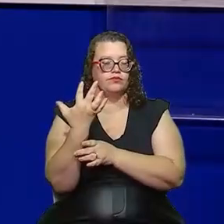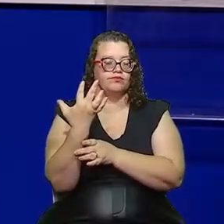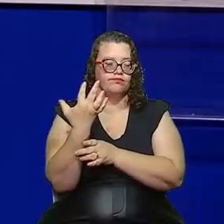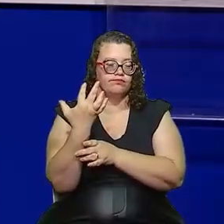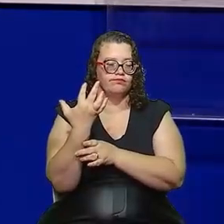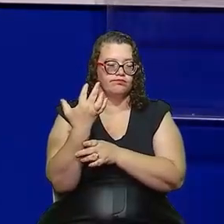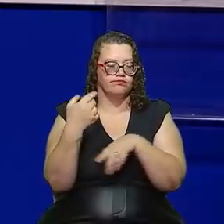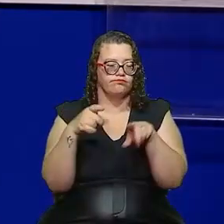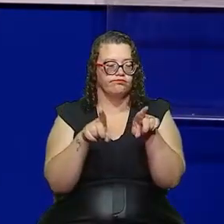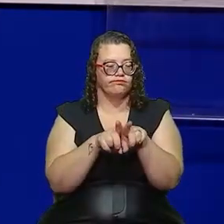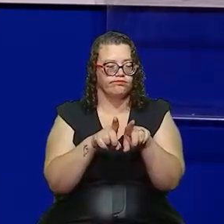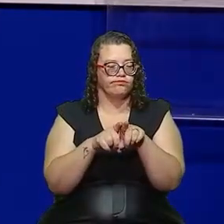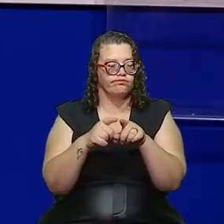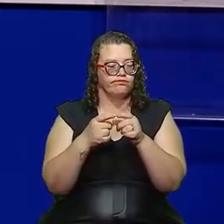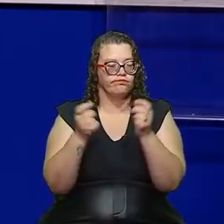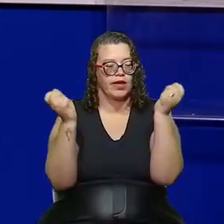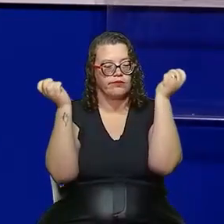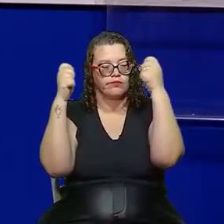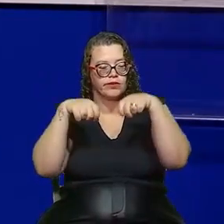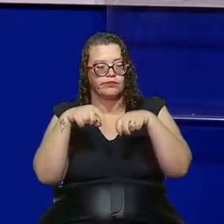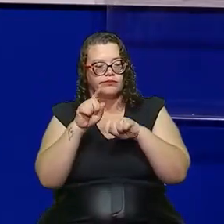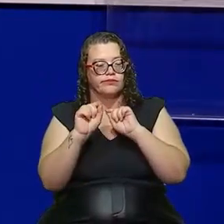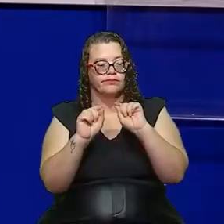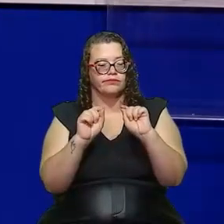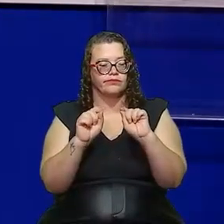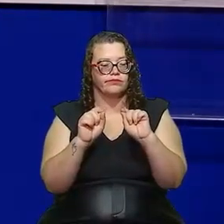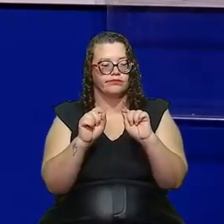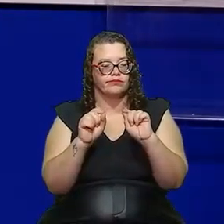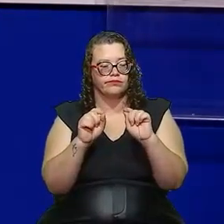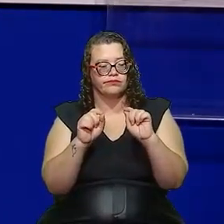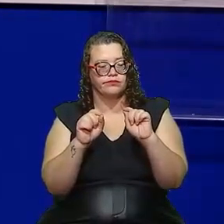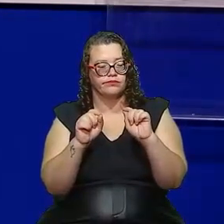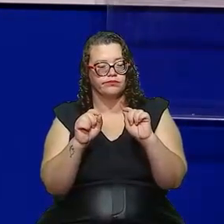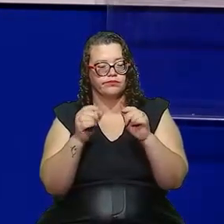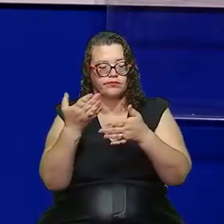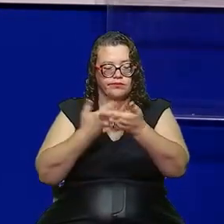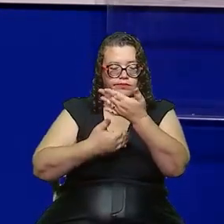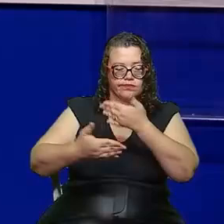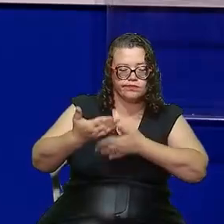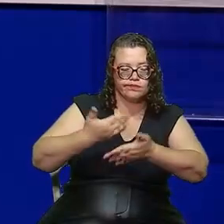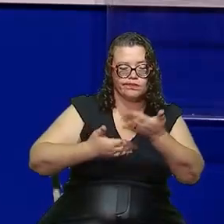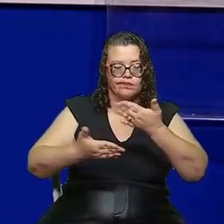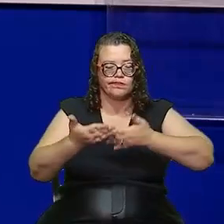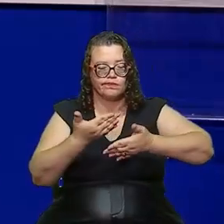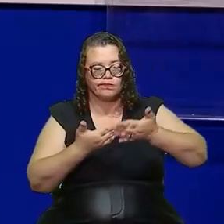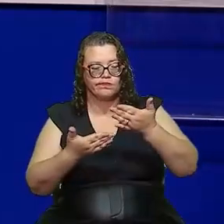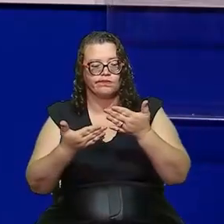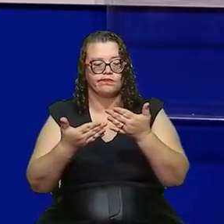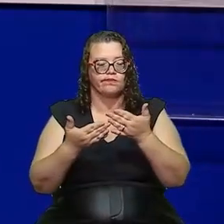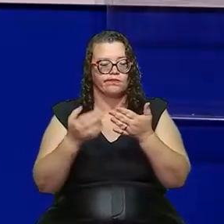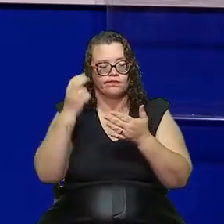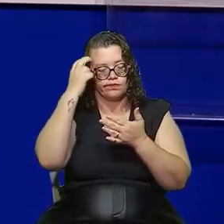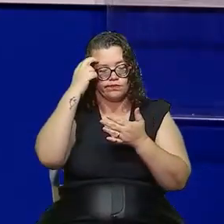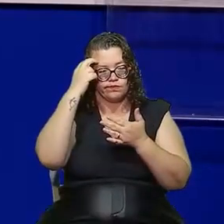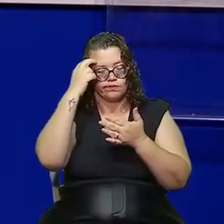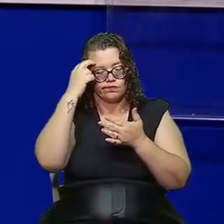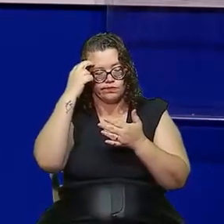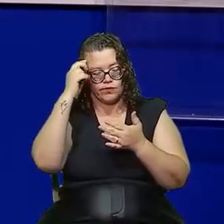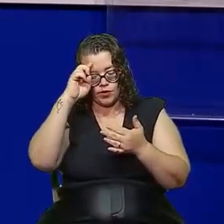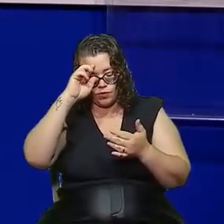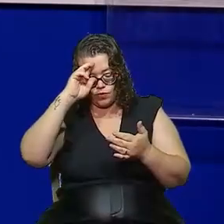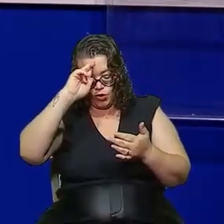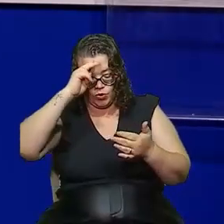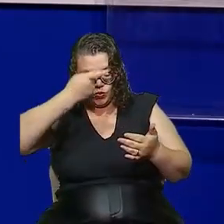essa capacidade, né, de trazer para essa roda, né, esse pensamento que envolve um eu, mas envolve